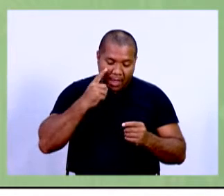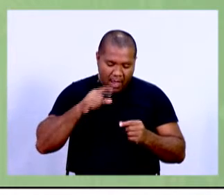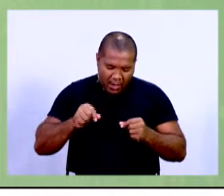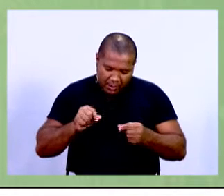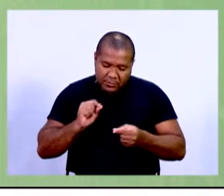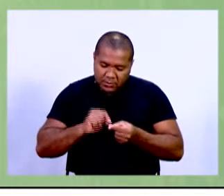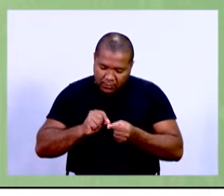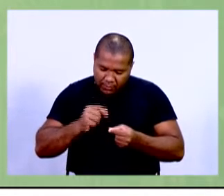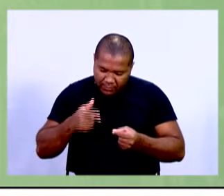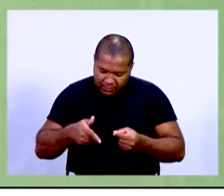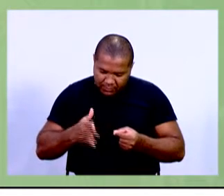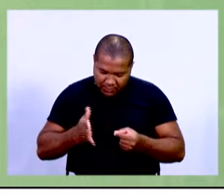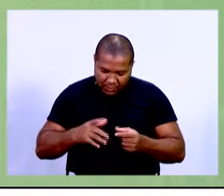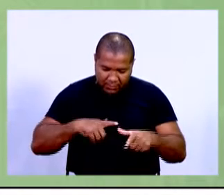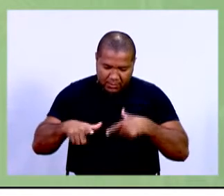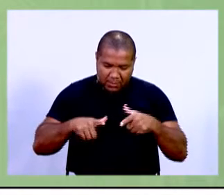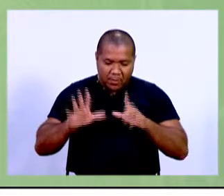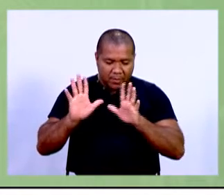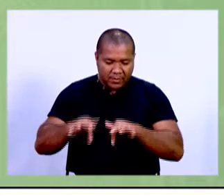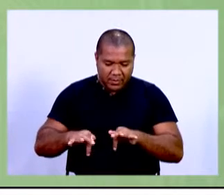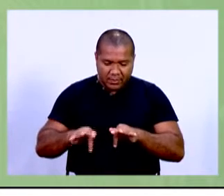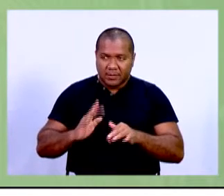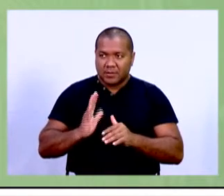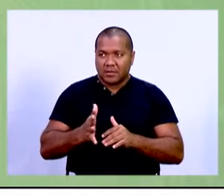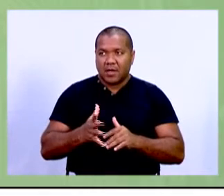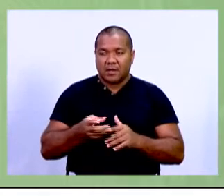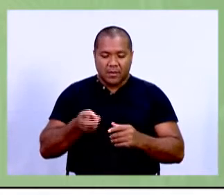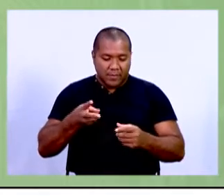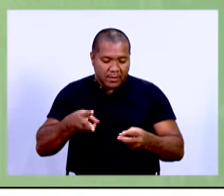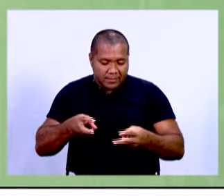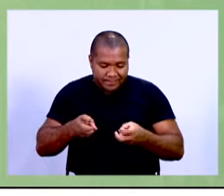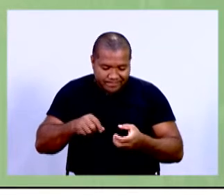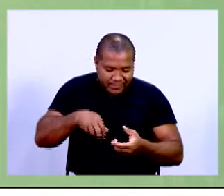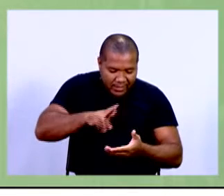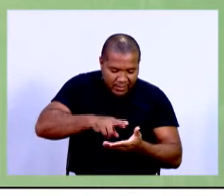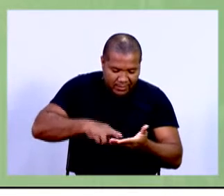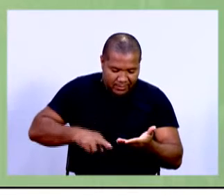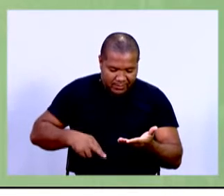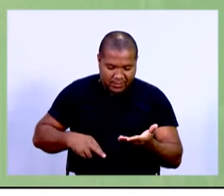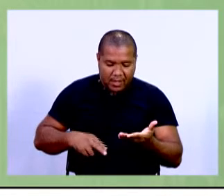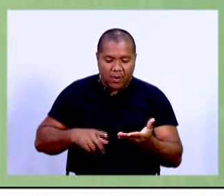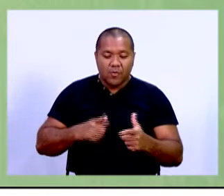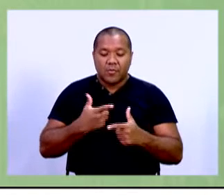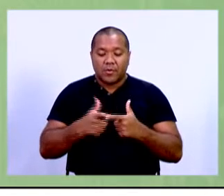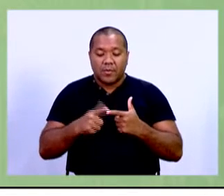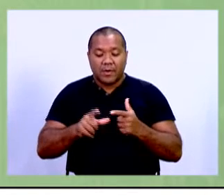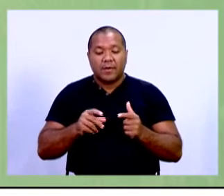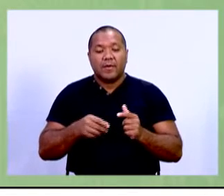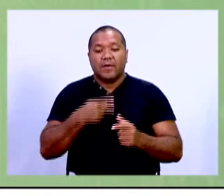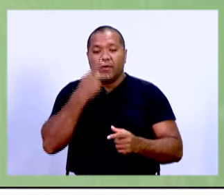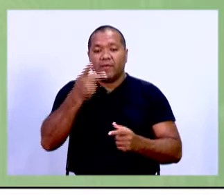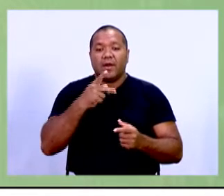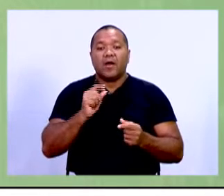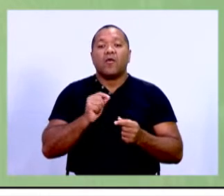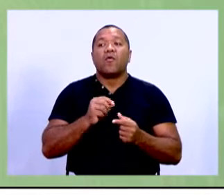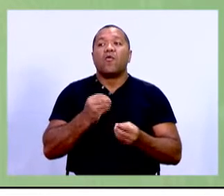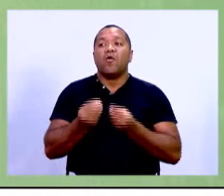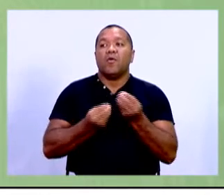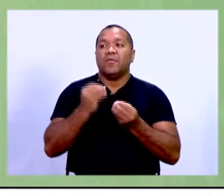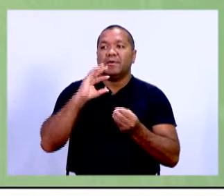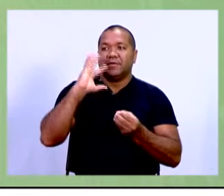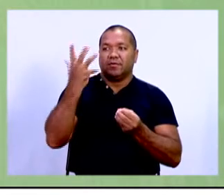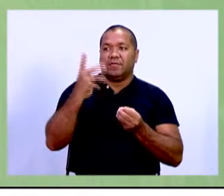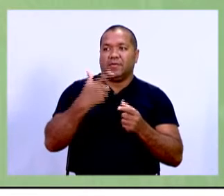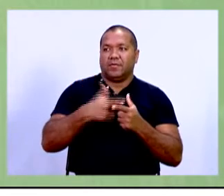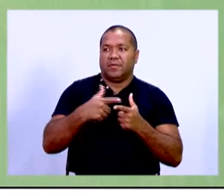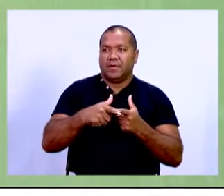foi realizada, se já pode fechar. Ele também vai relatar o diagnóstico e dizer qual é a solução. É nessa